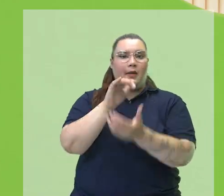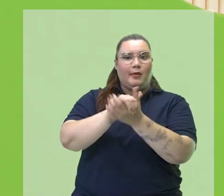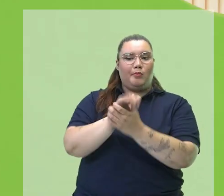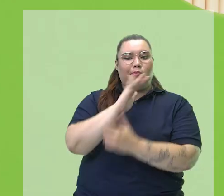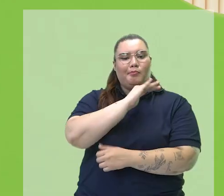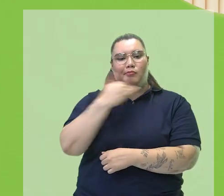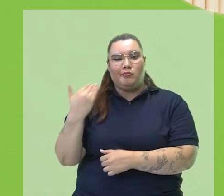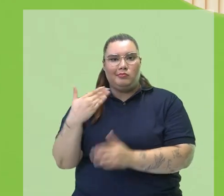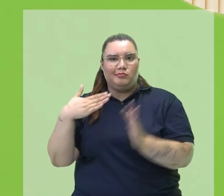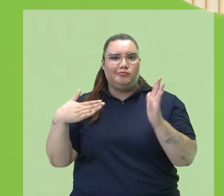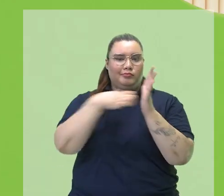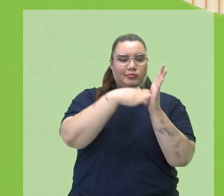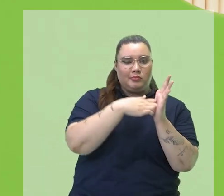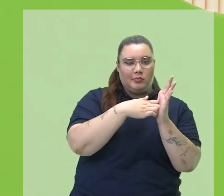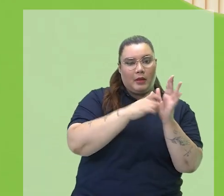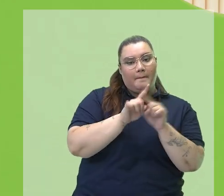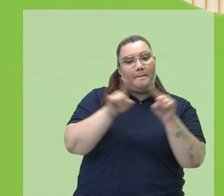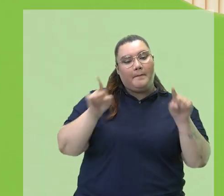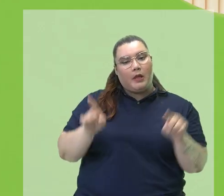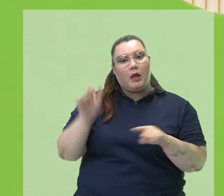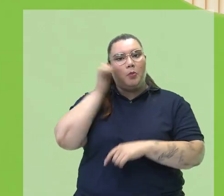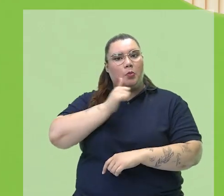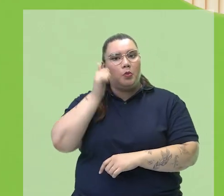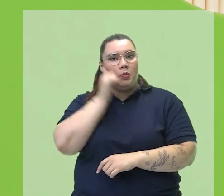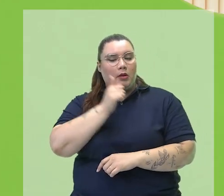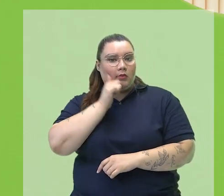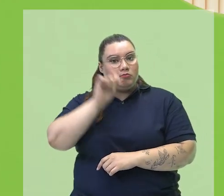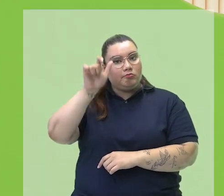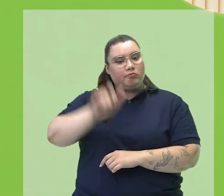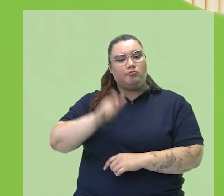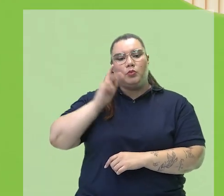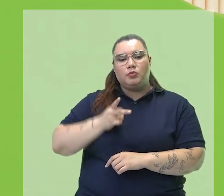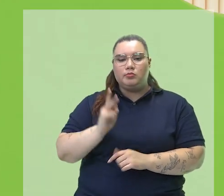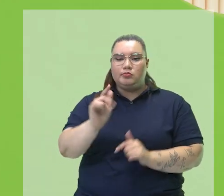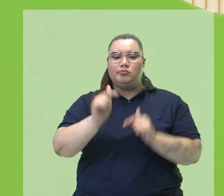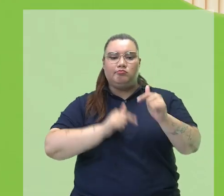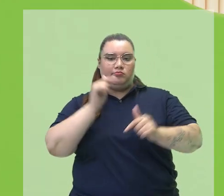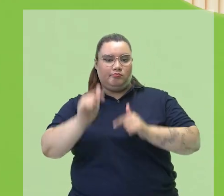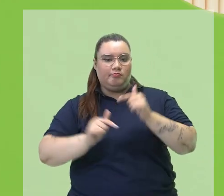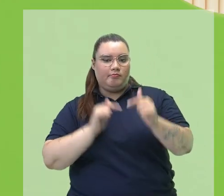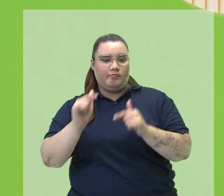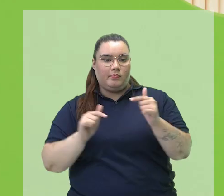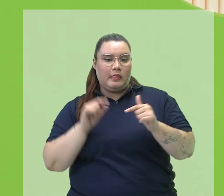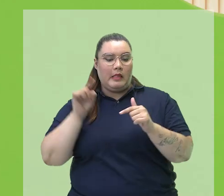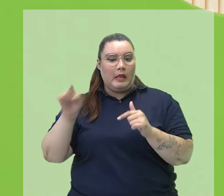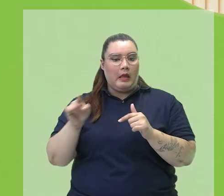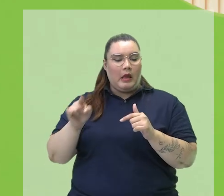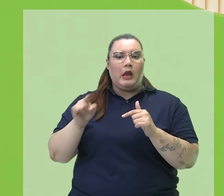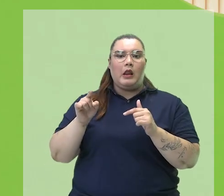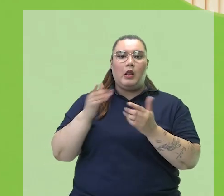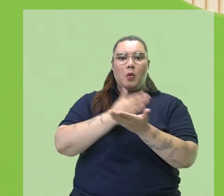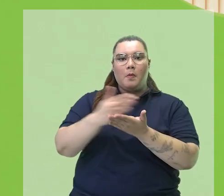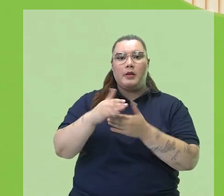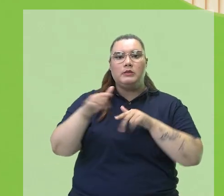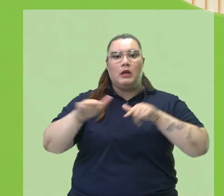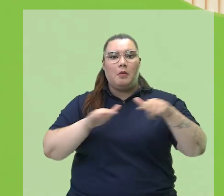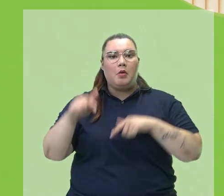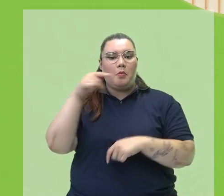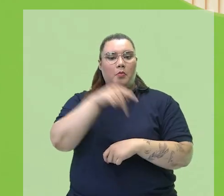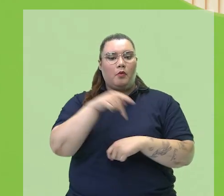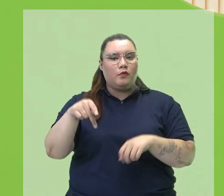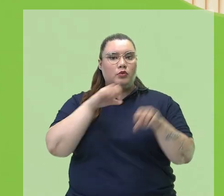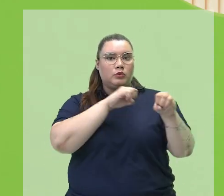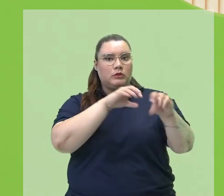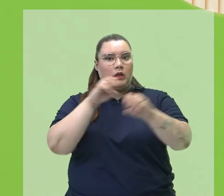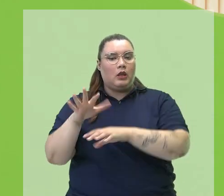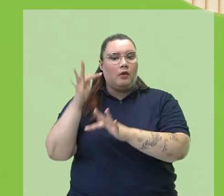Curie morreu tragicamente em um acidente, mas Marie continuou o trabalho do casal. Ela assumiu o cargo